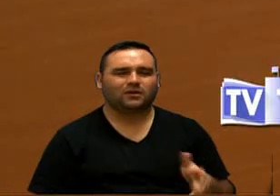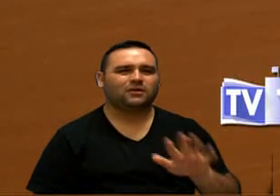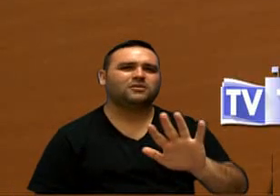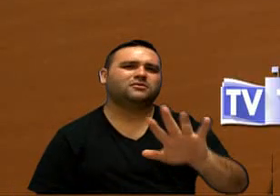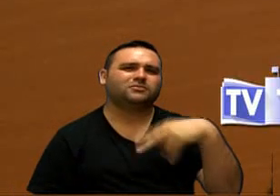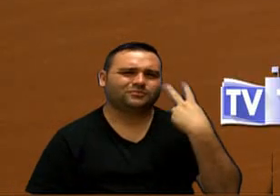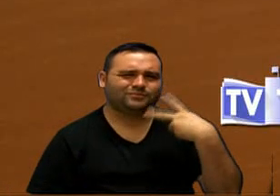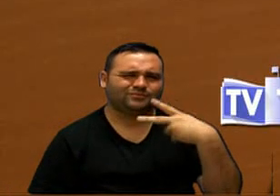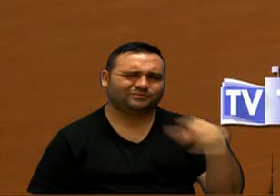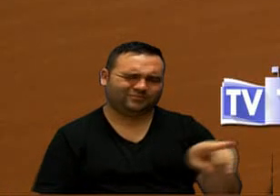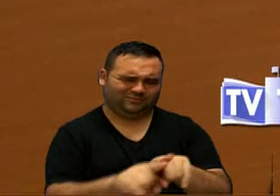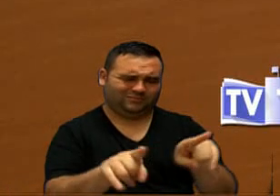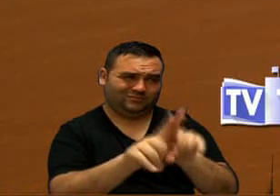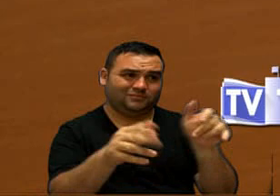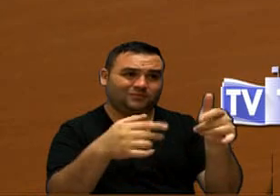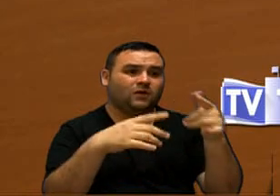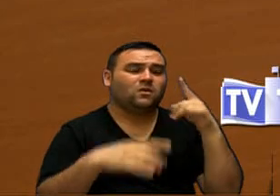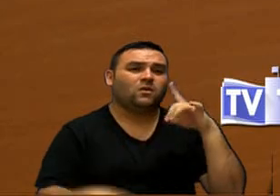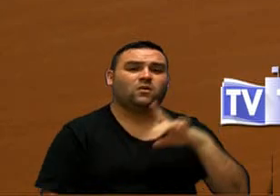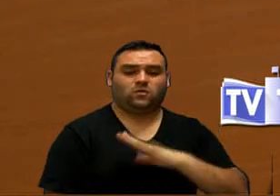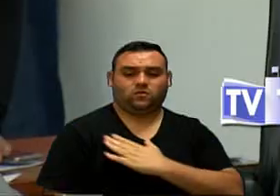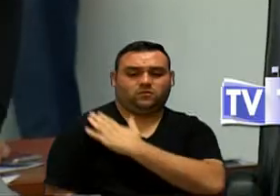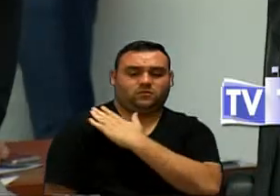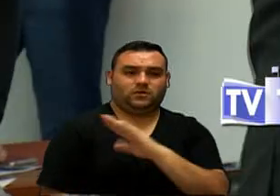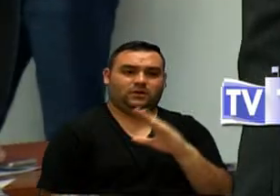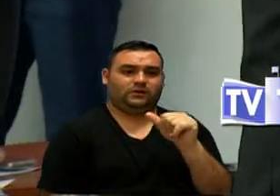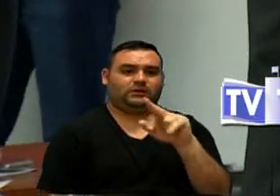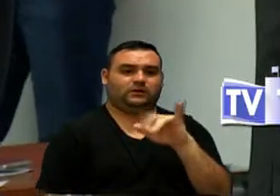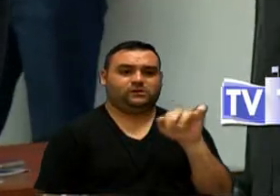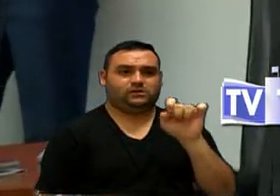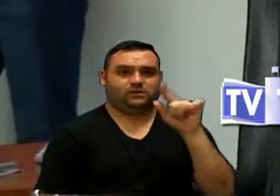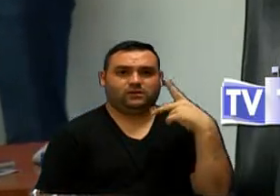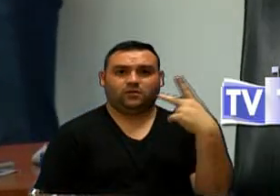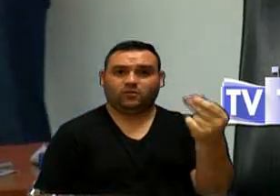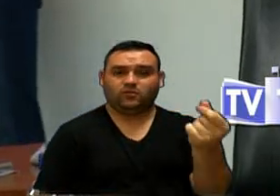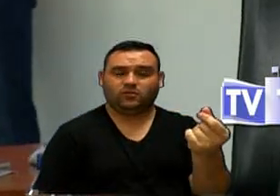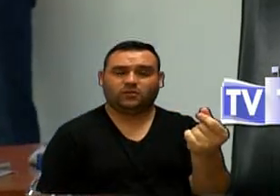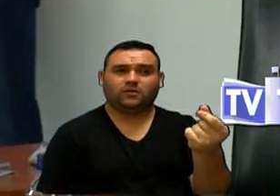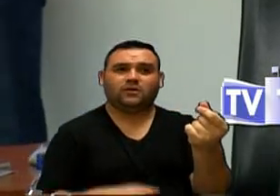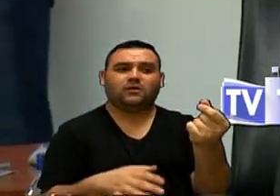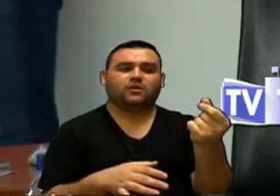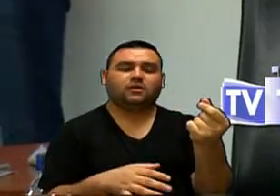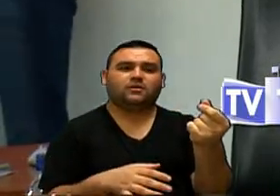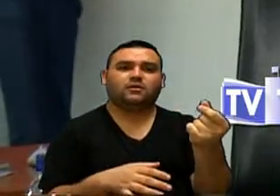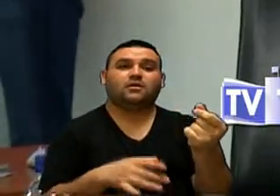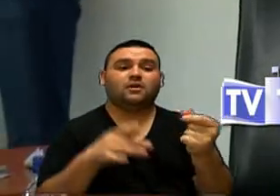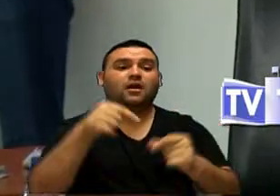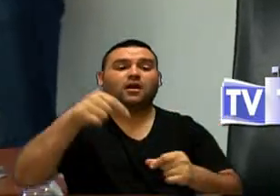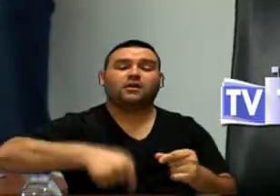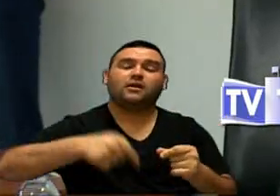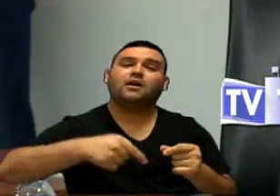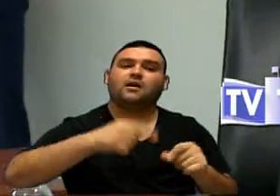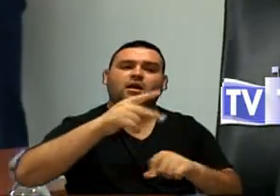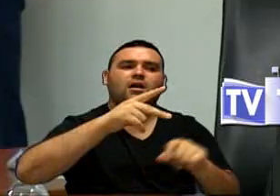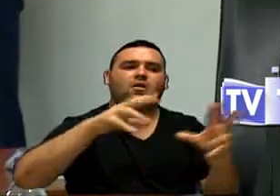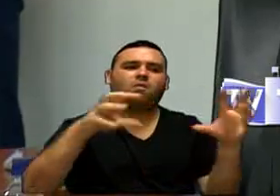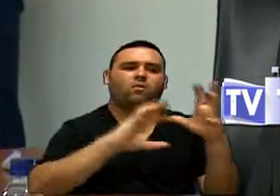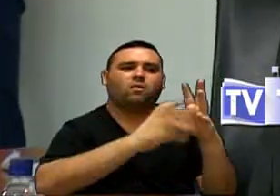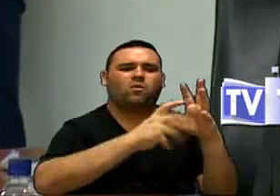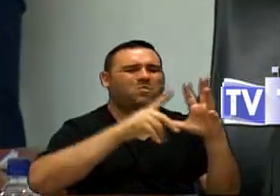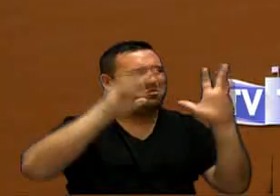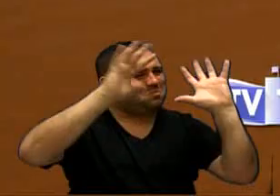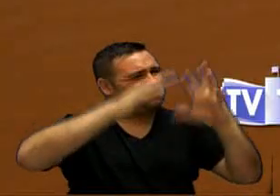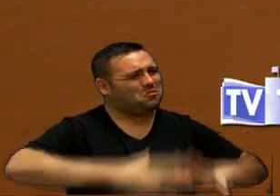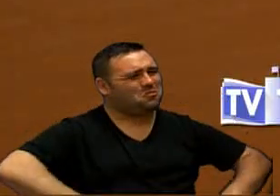Vereador, não, tudo nós temos um delegado, vir, doutor Marcelo Carriel, que precisa ir embora. É um partido, o partido destruiu o